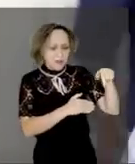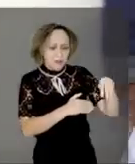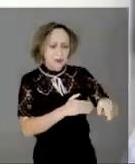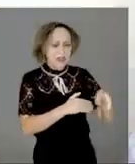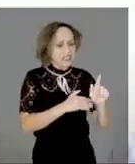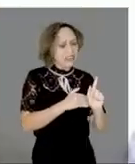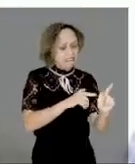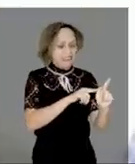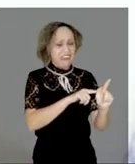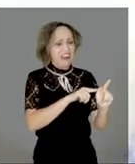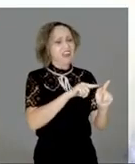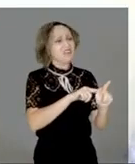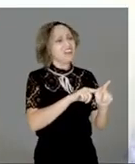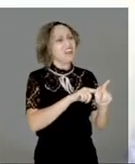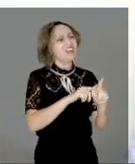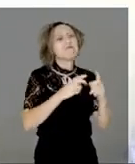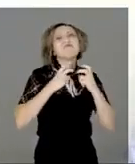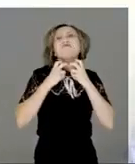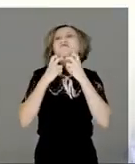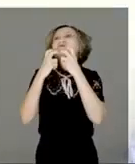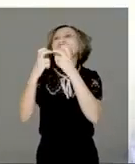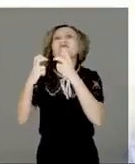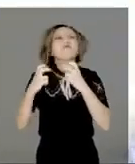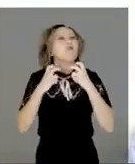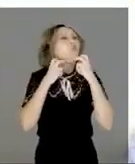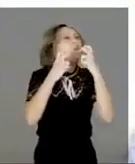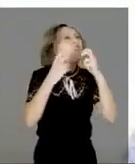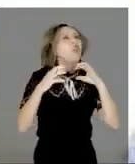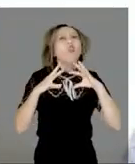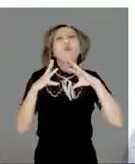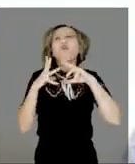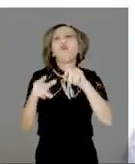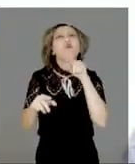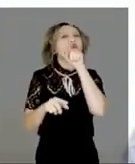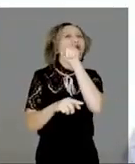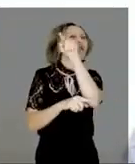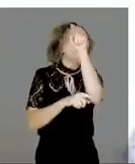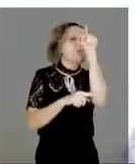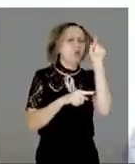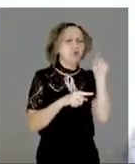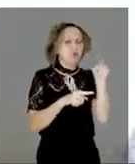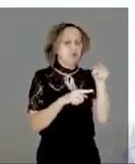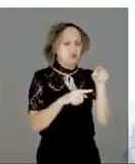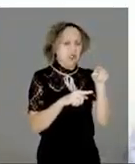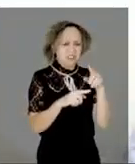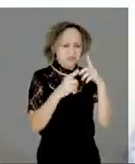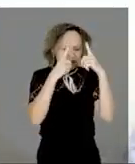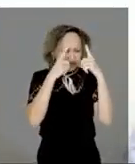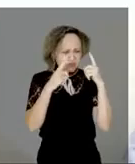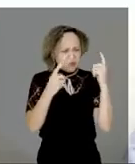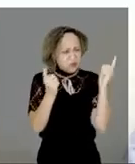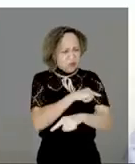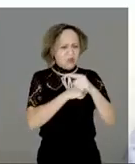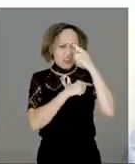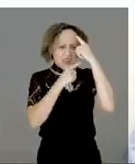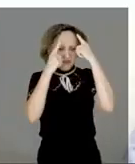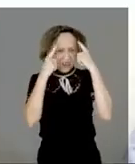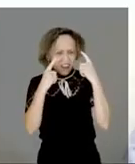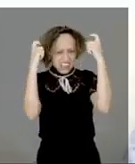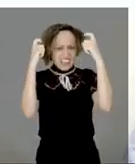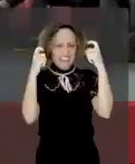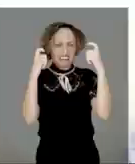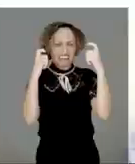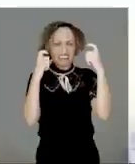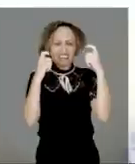que seremos livres, em que seremos irmãos, o tempo da liberdade, em que teremos